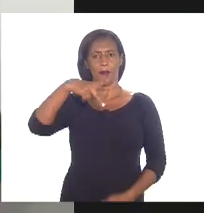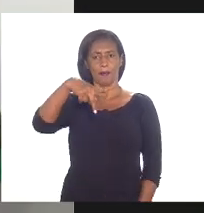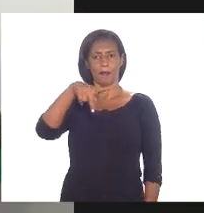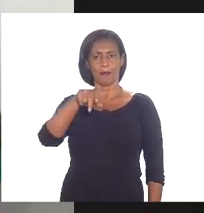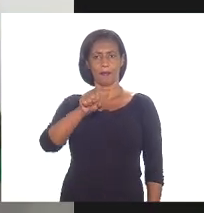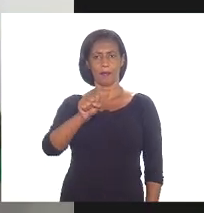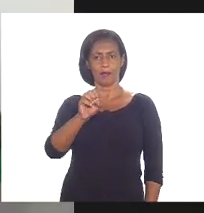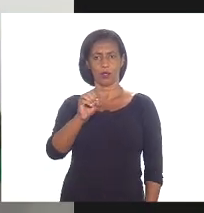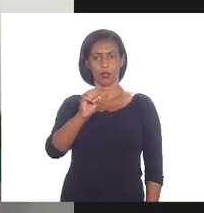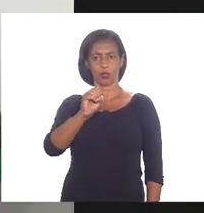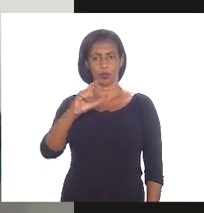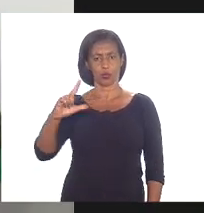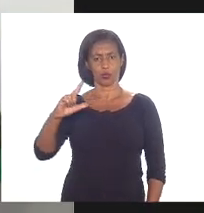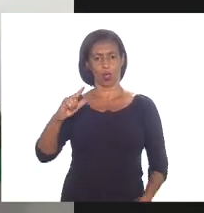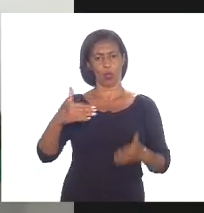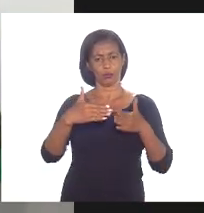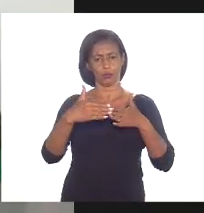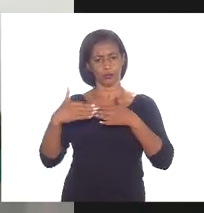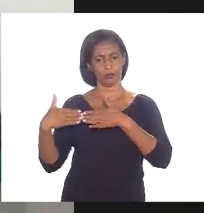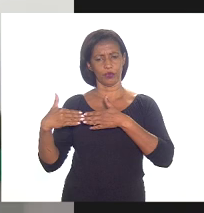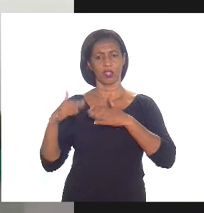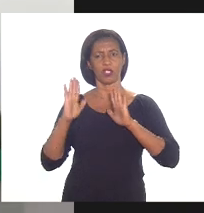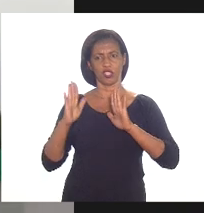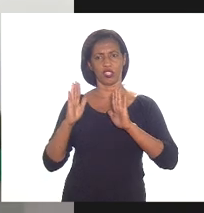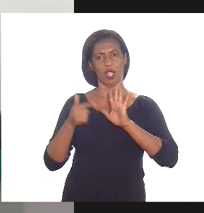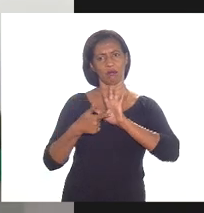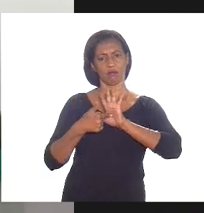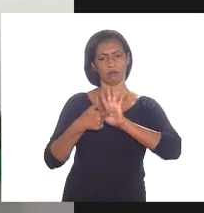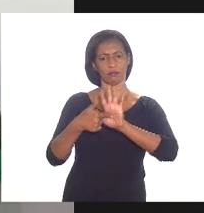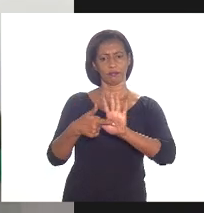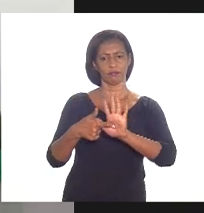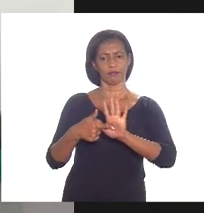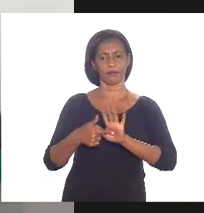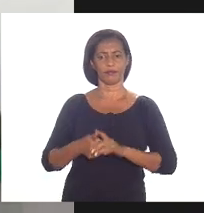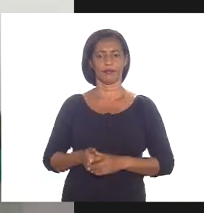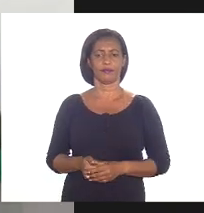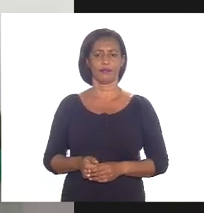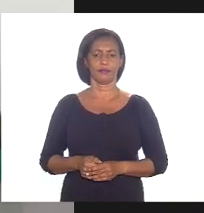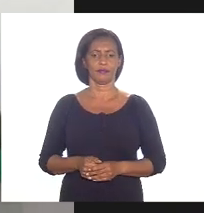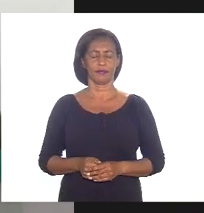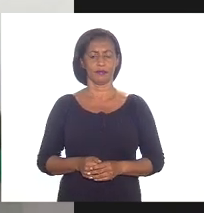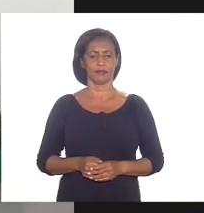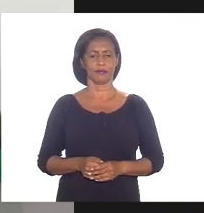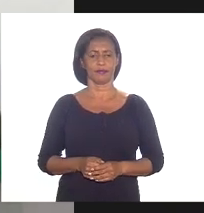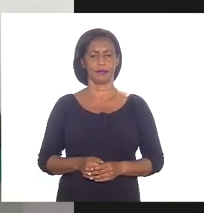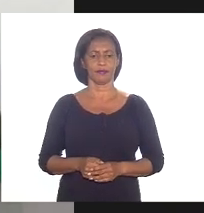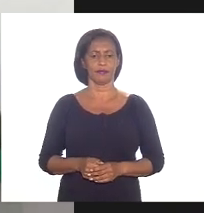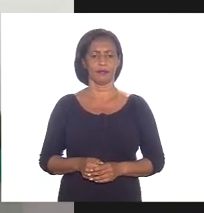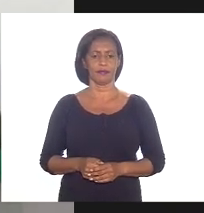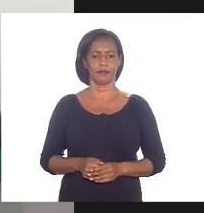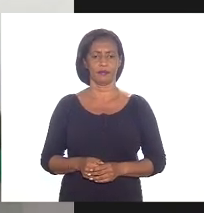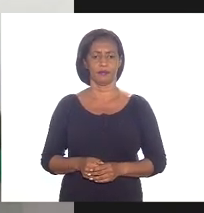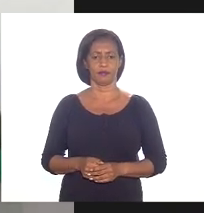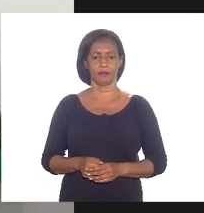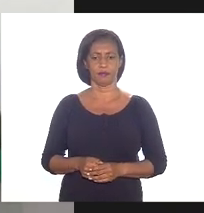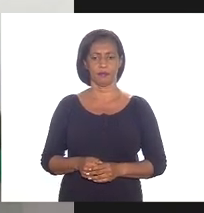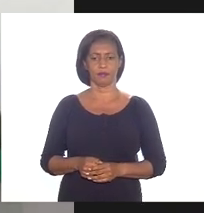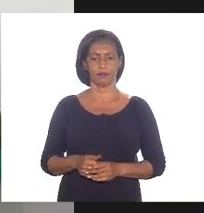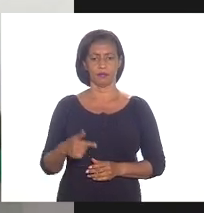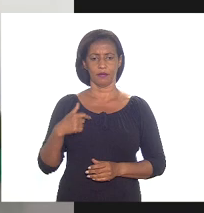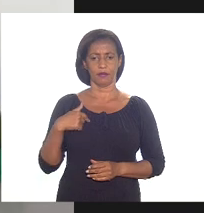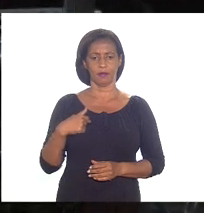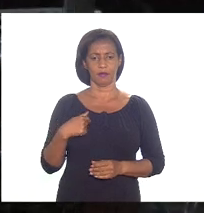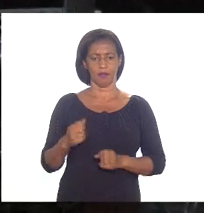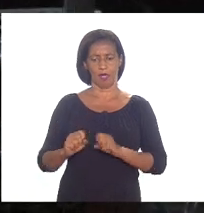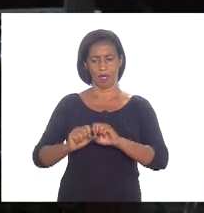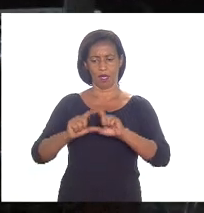projeto, no primeiro projeto que foi cantado? Por favor. Eu estou aqui abrindo o número do projeto.